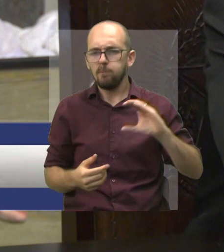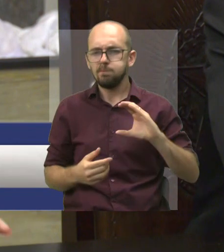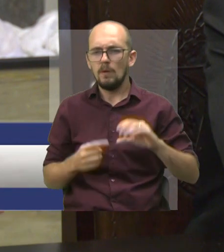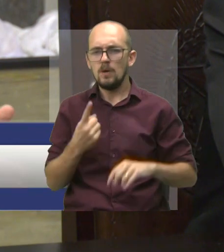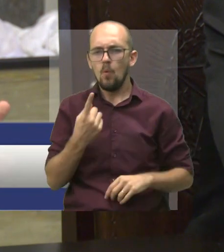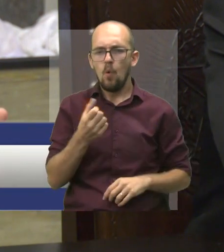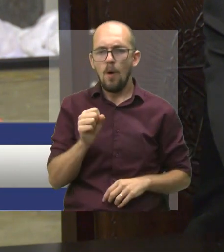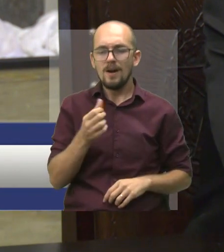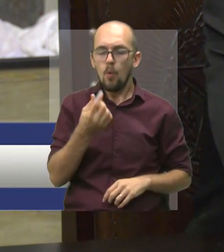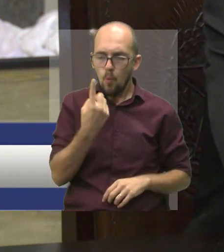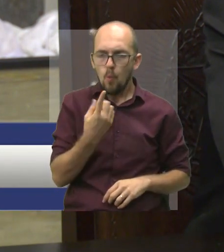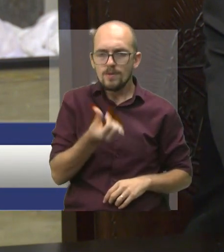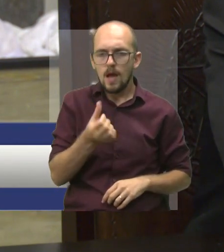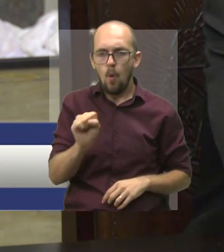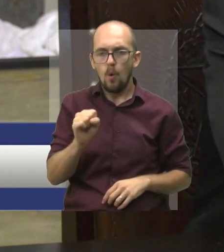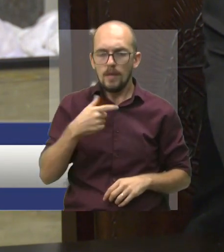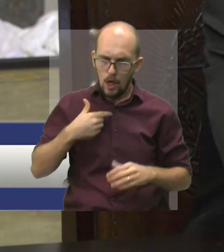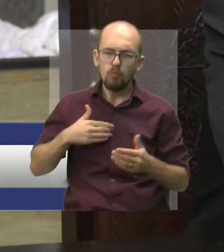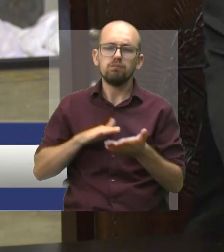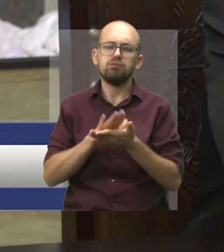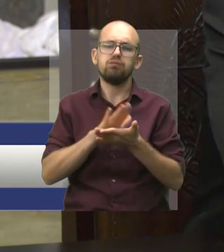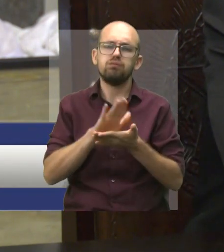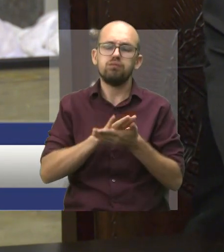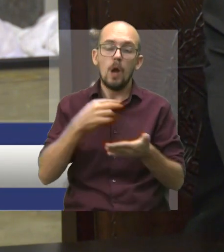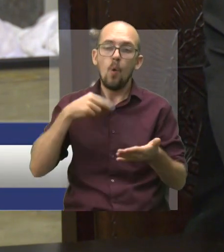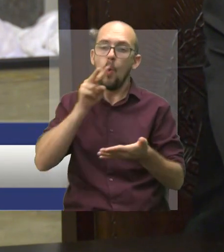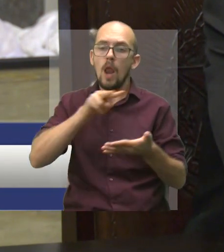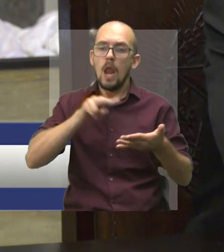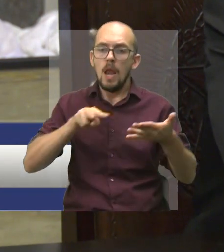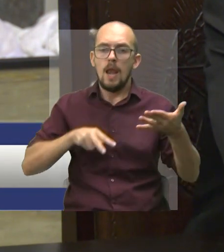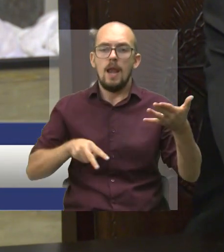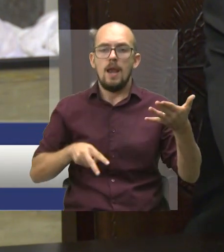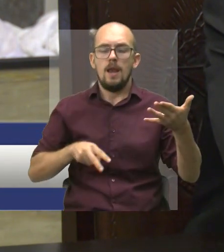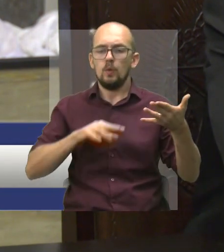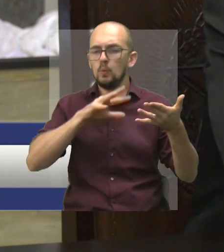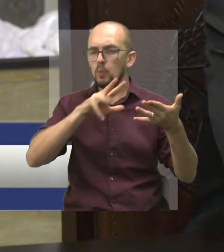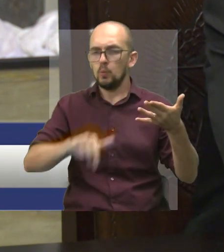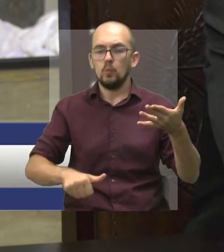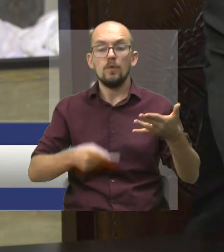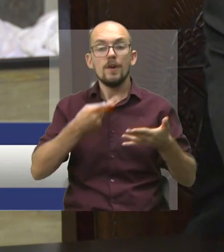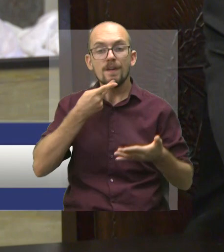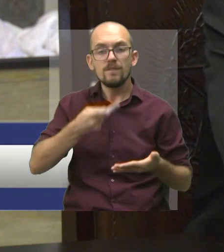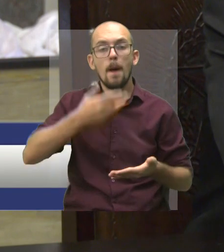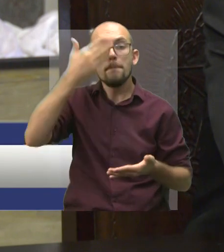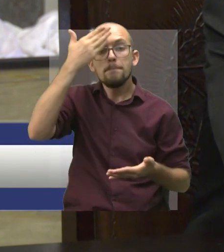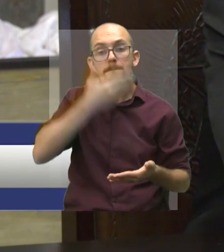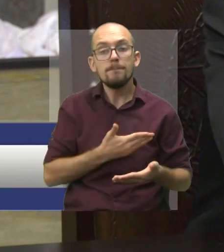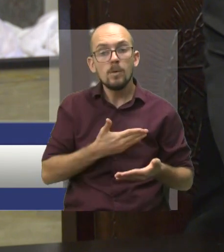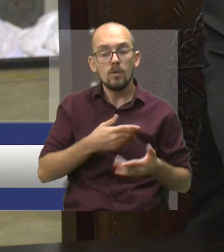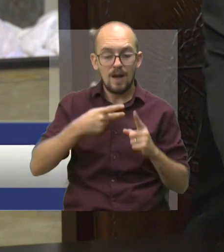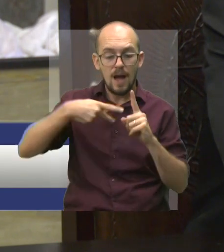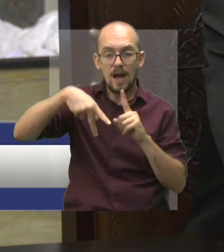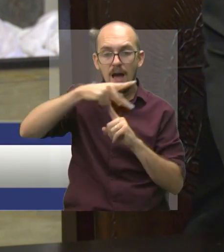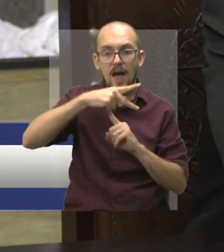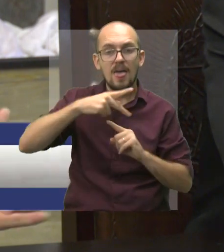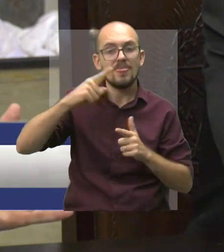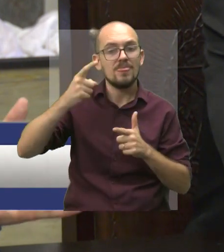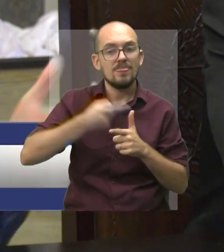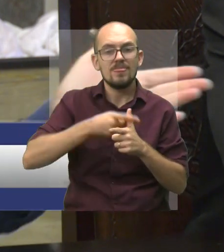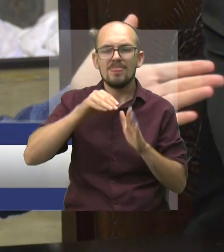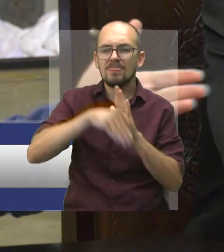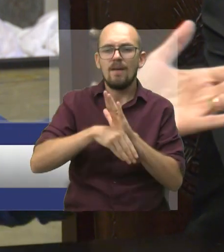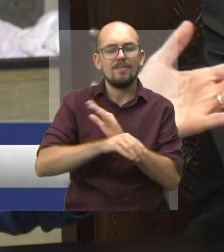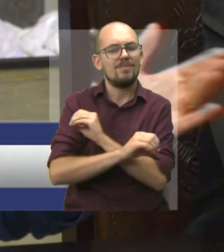imprimi para ler melhor, né? E prova-se que a Previdência não tem déficit. Então,